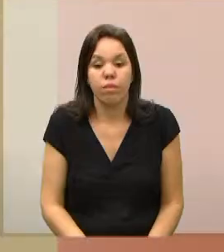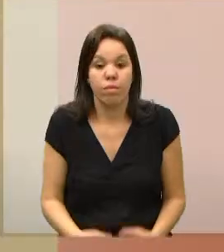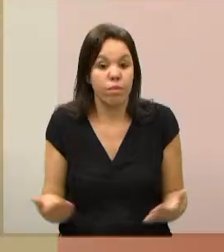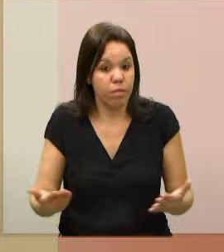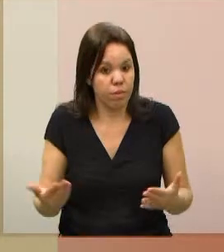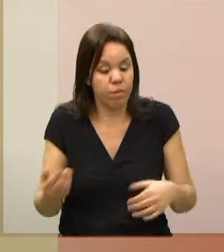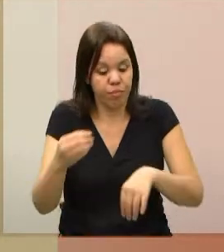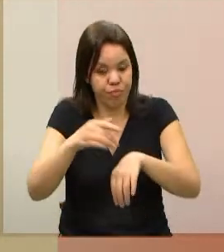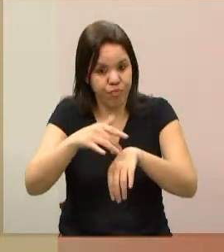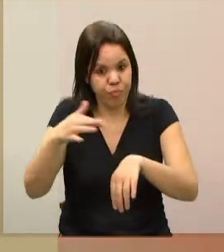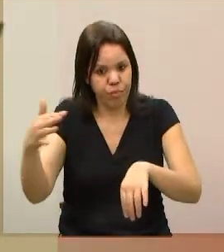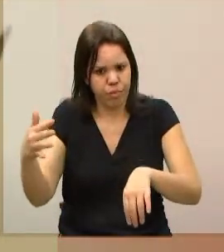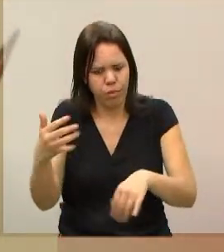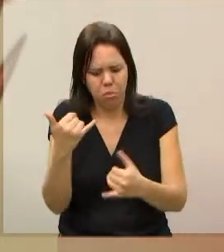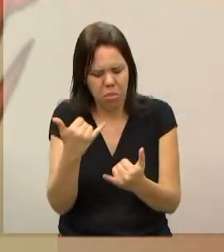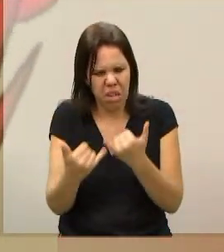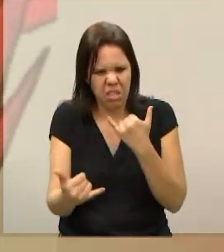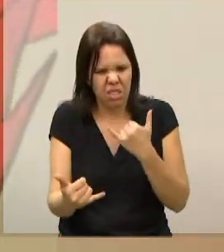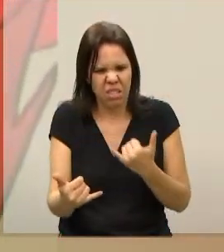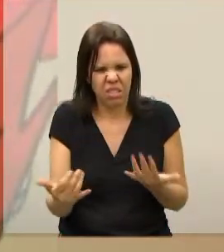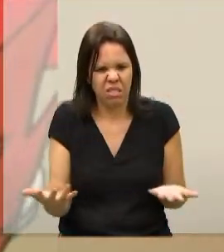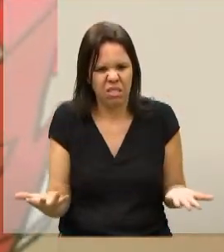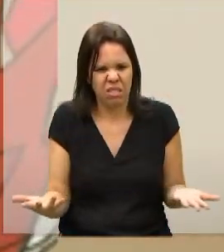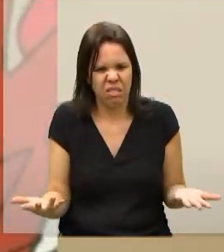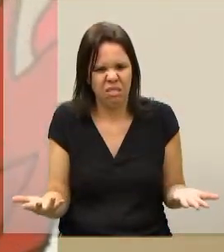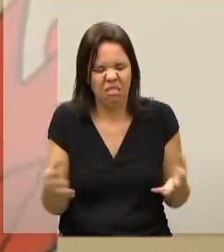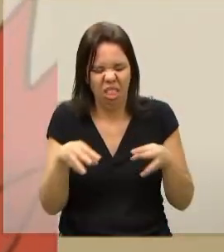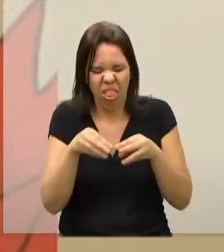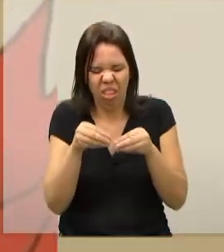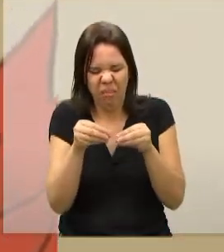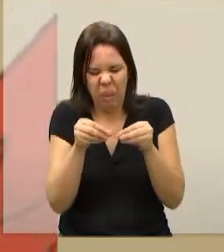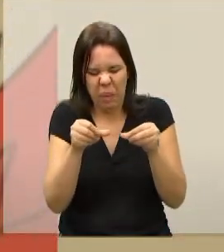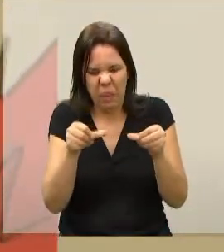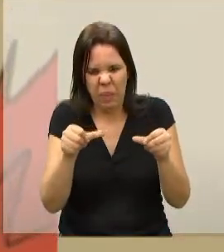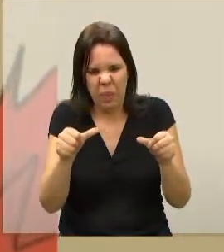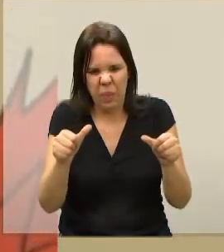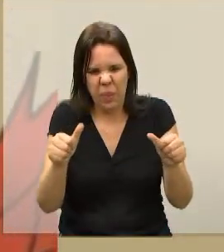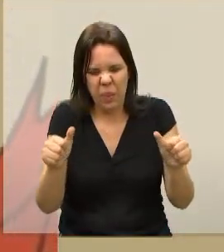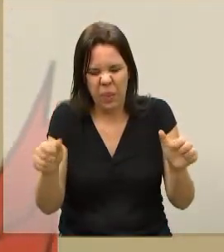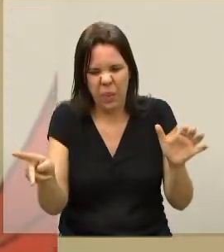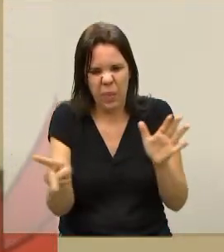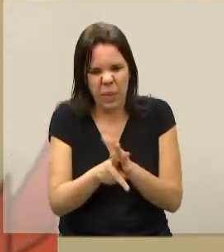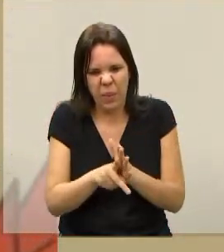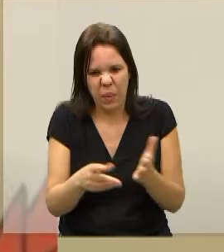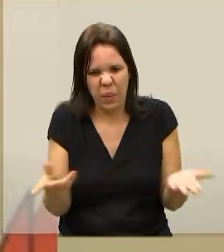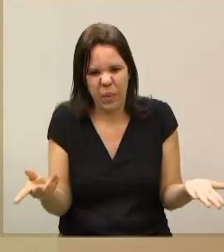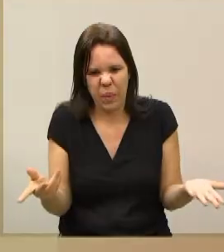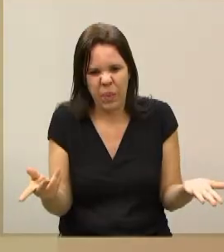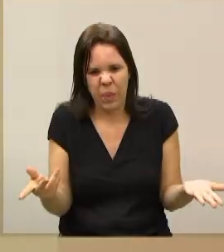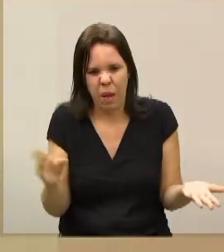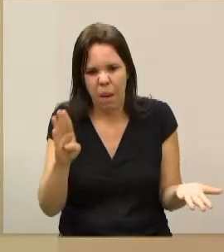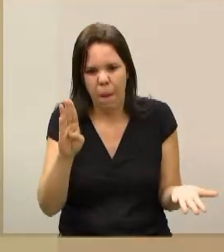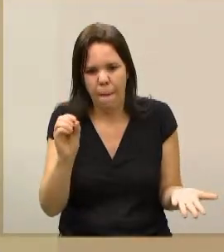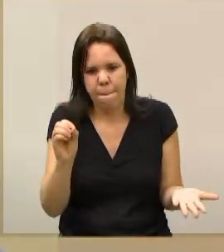Agora Cristalina parecia uma gota lamacenta, a própria gota